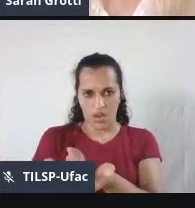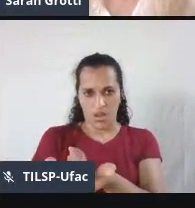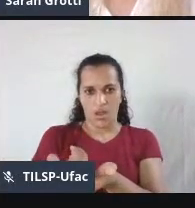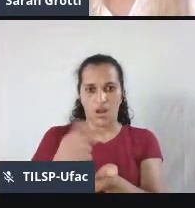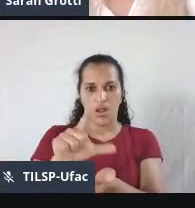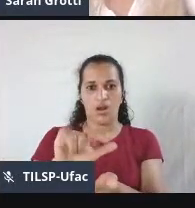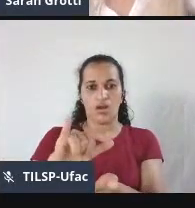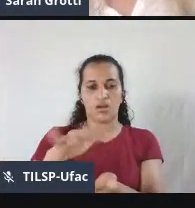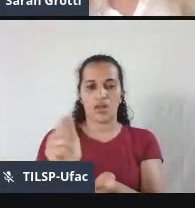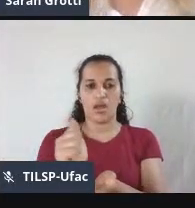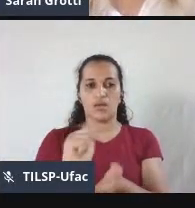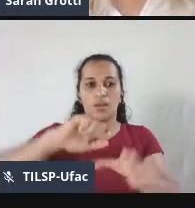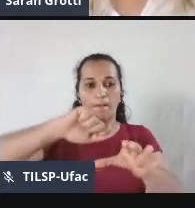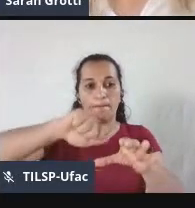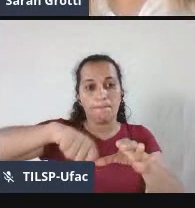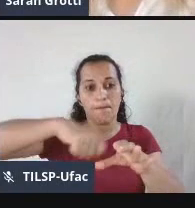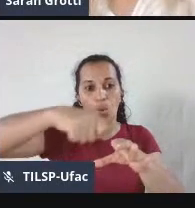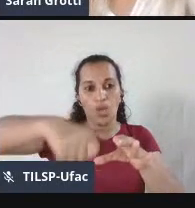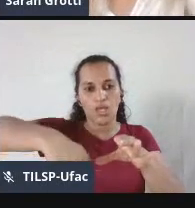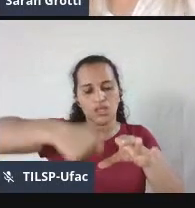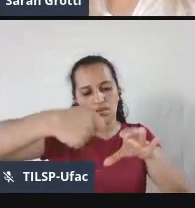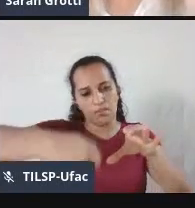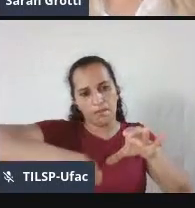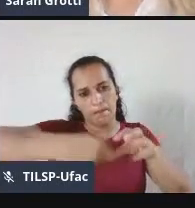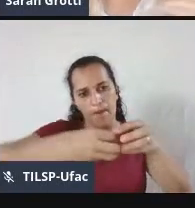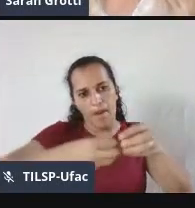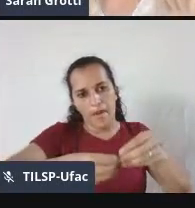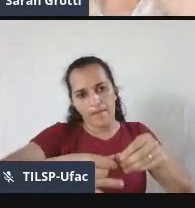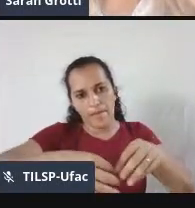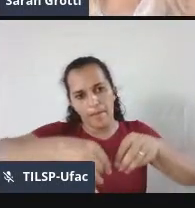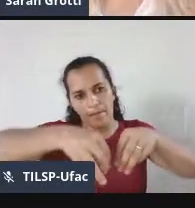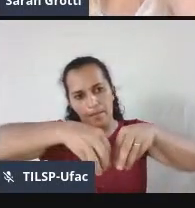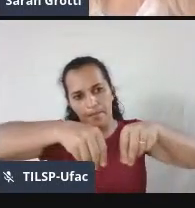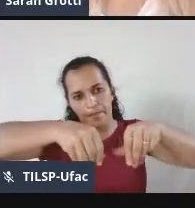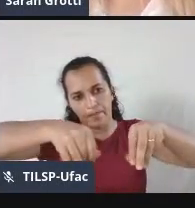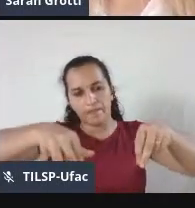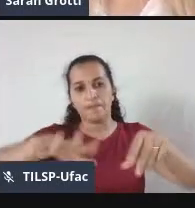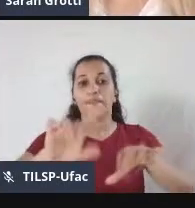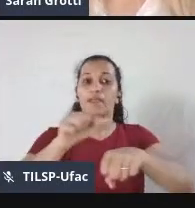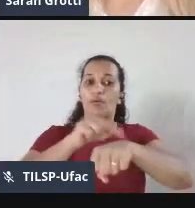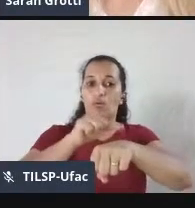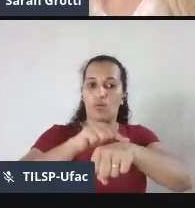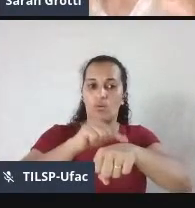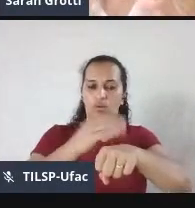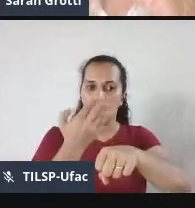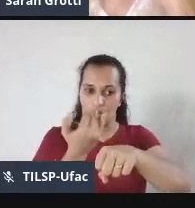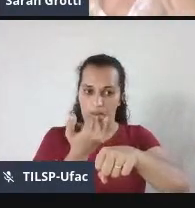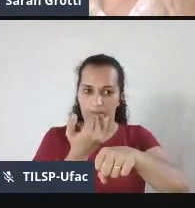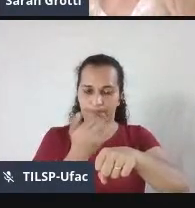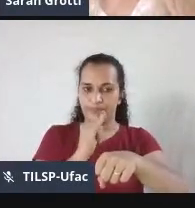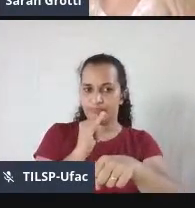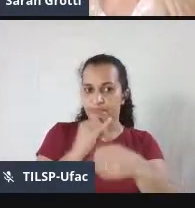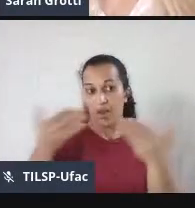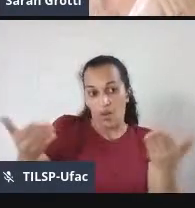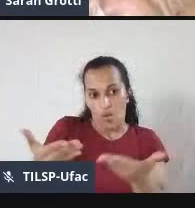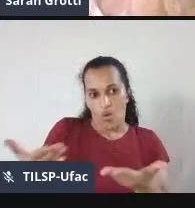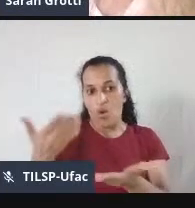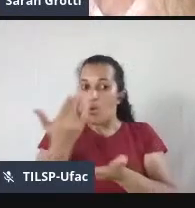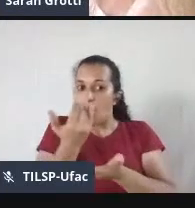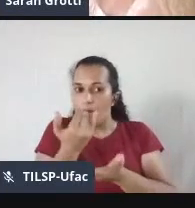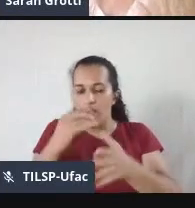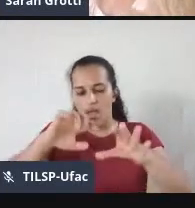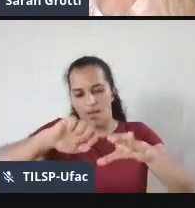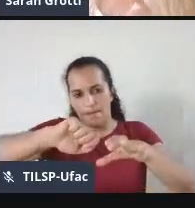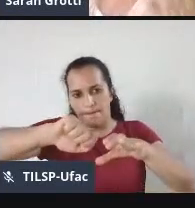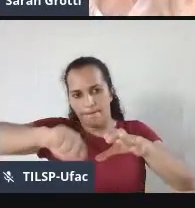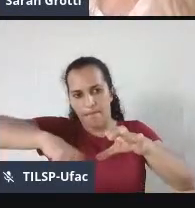linhaça moída, você moer a linhaça na hora do preparo, na hora que você vai usá-la. Por quê? Se você moe antes, se você